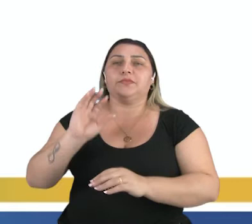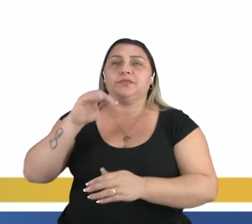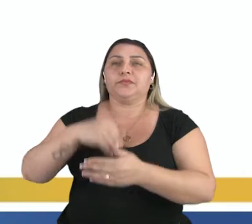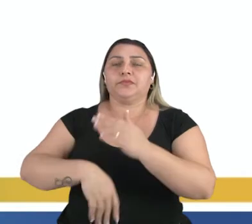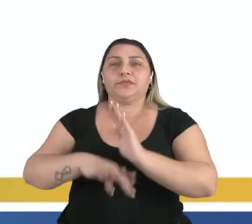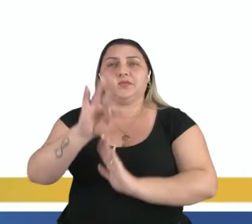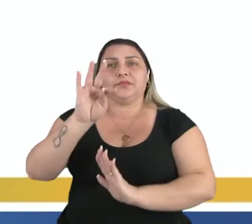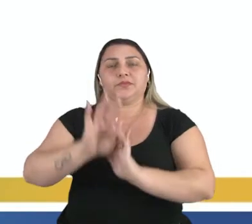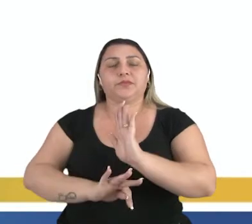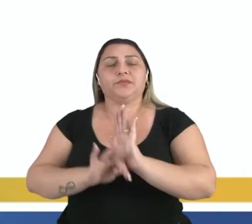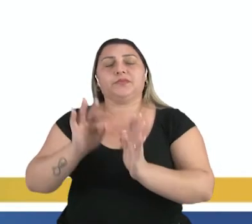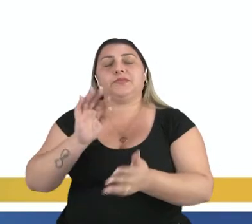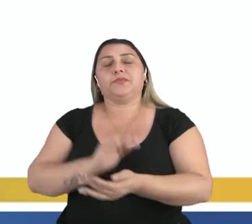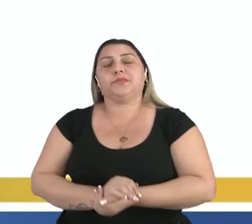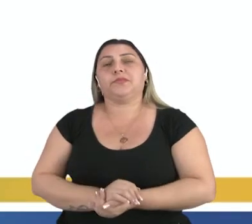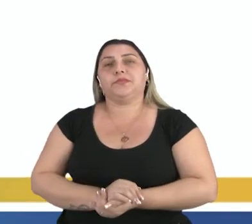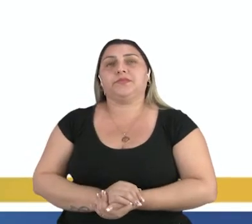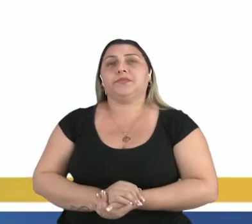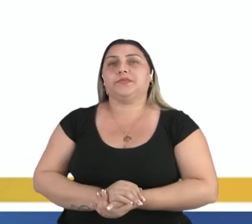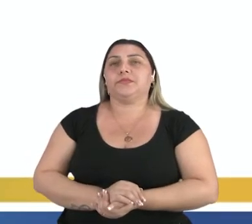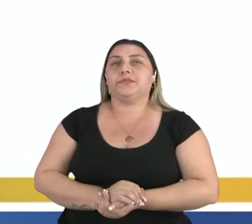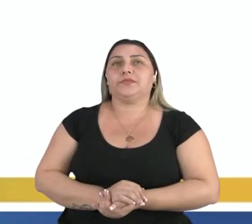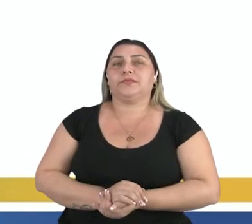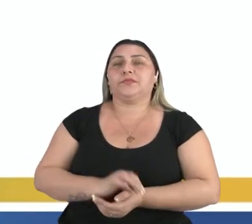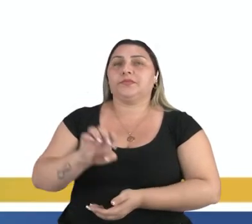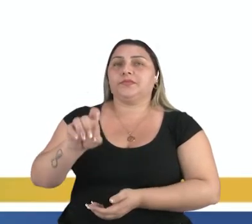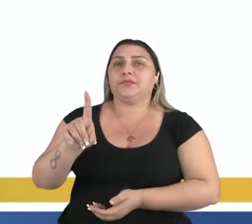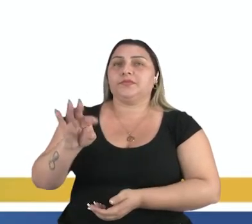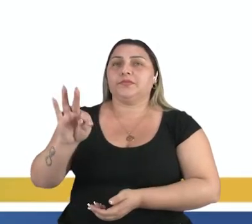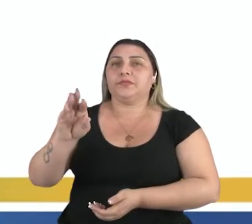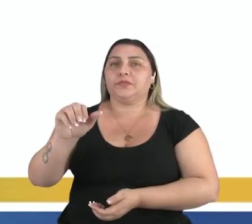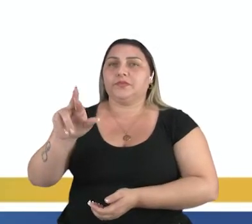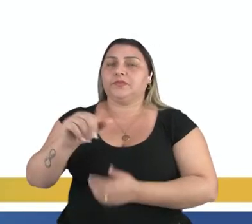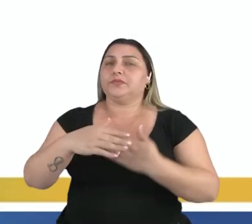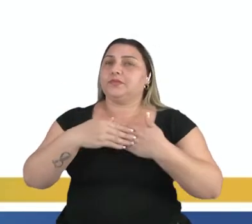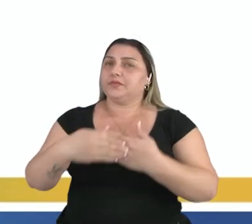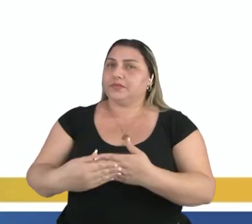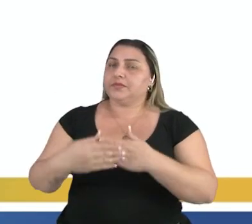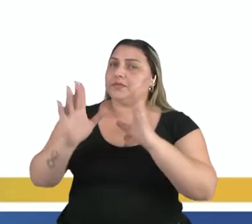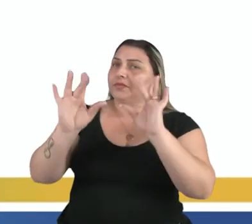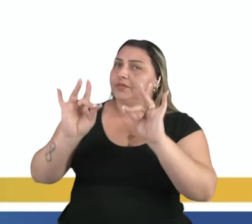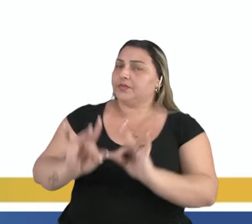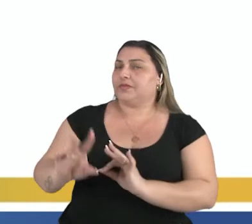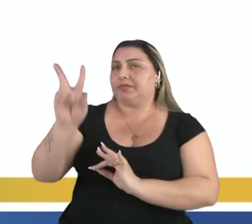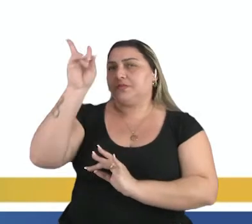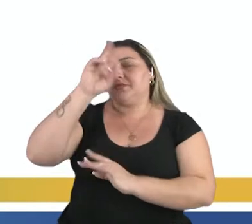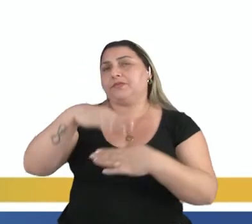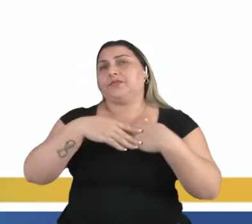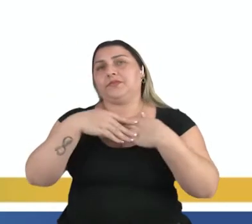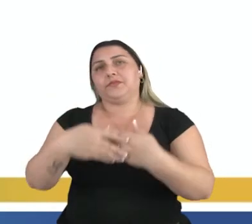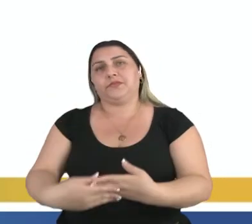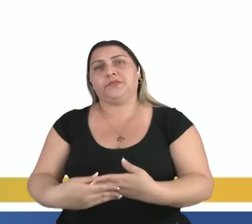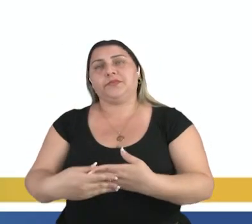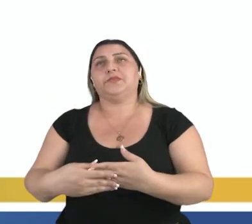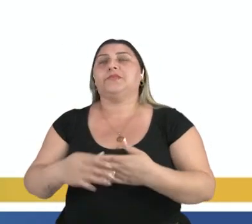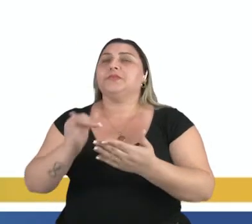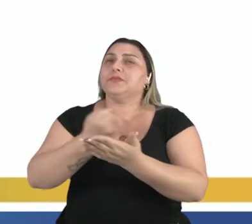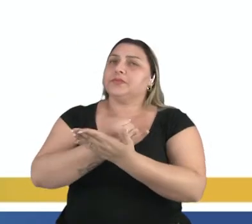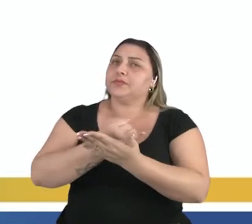desse texto. Então, o editorial é isso. Ele vai trazer um pouco dos relatos históricos, vai trazer